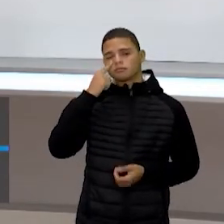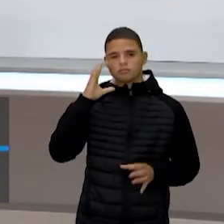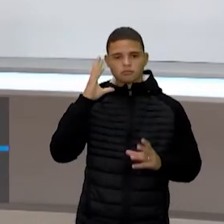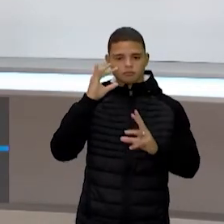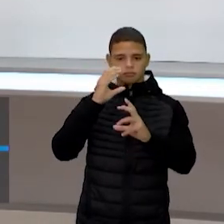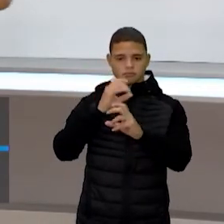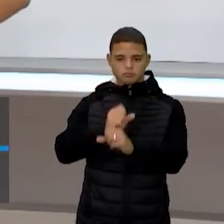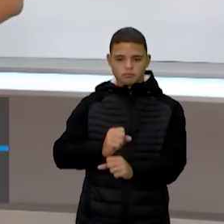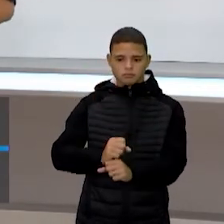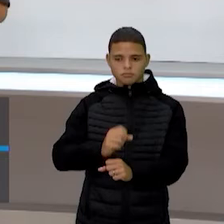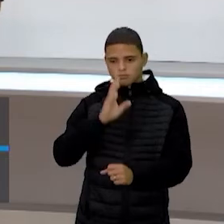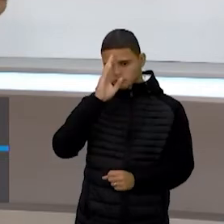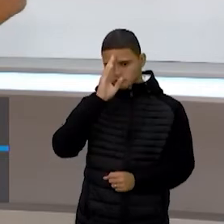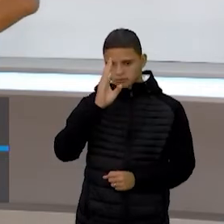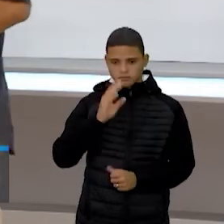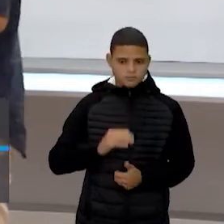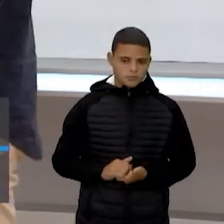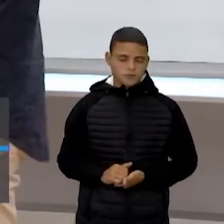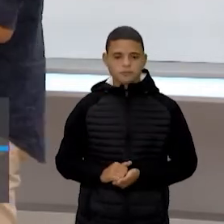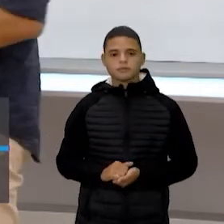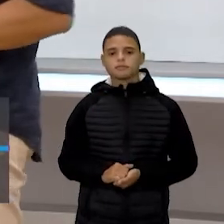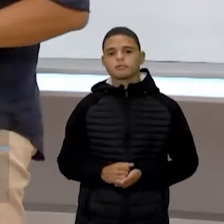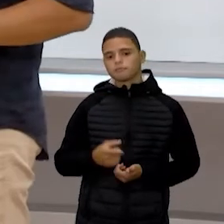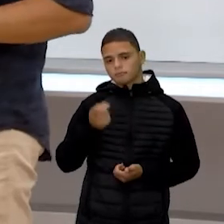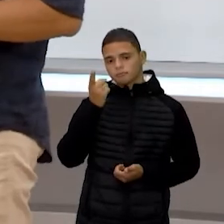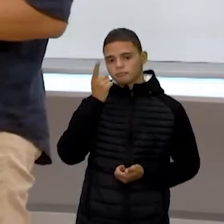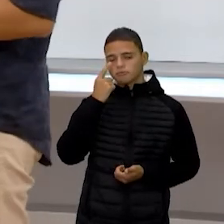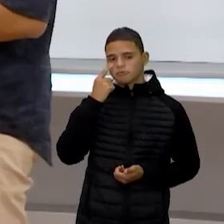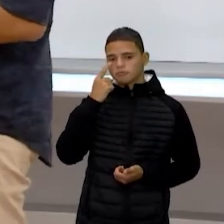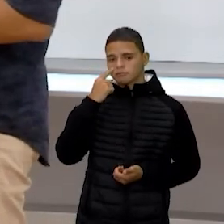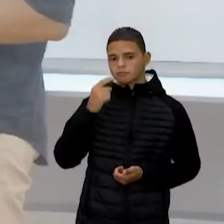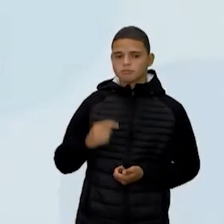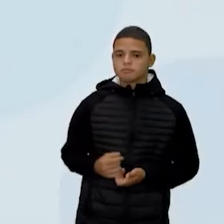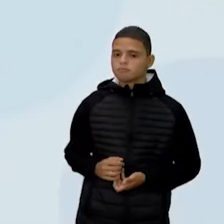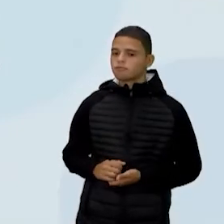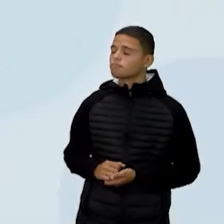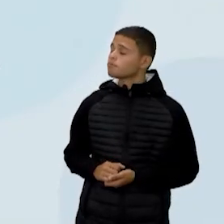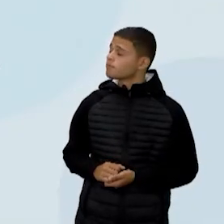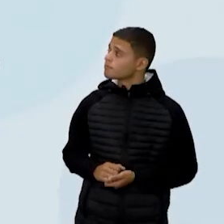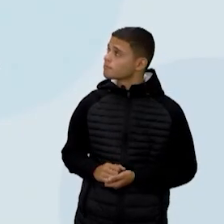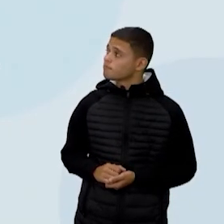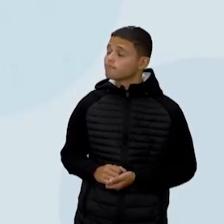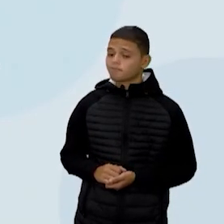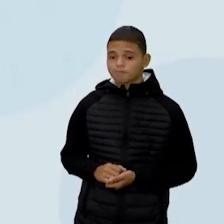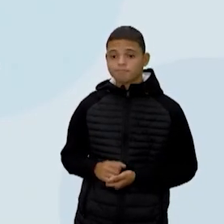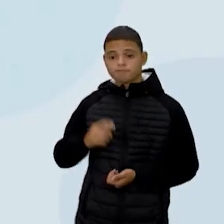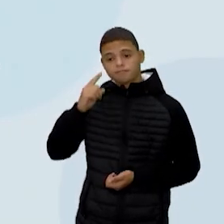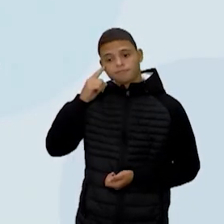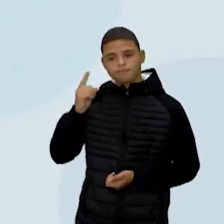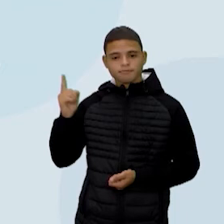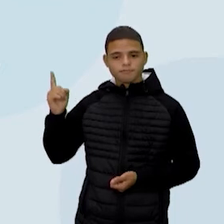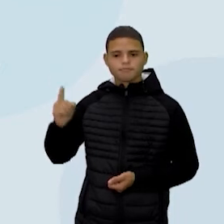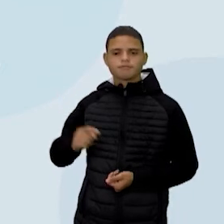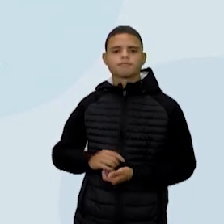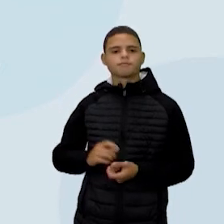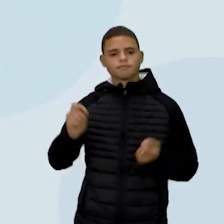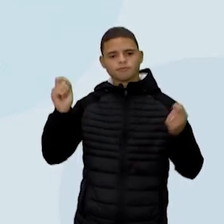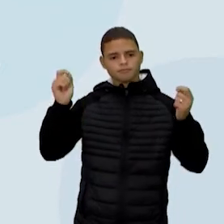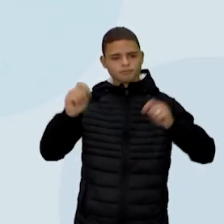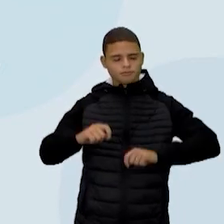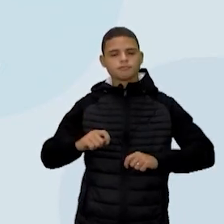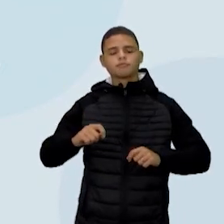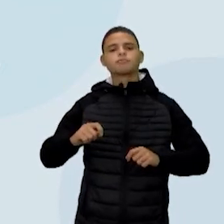isso direto? Vamos dar uma olhadinha? Olha só, o que nós temos aí? Nós temos aí que a gente pode fazer